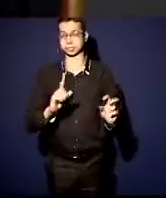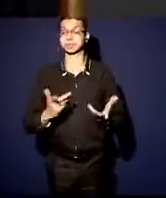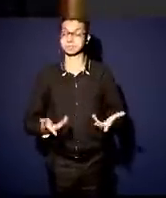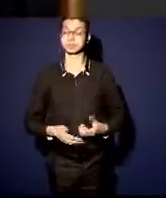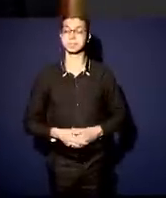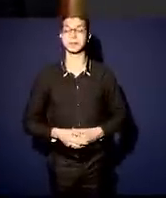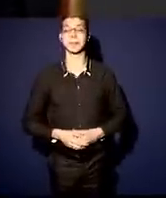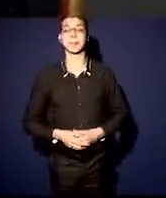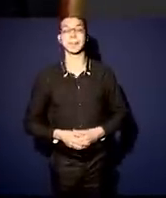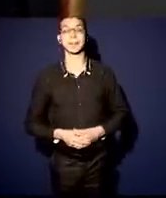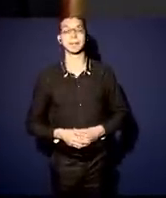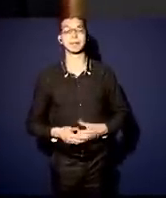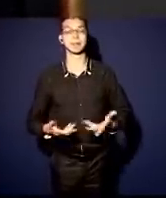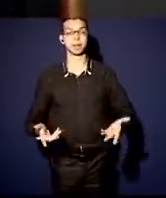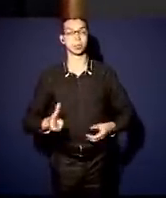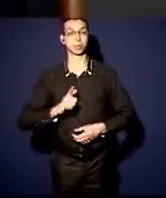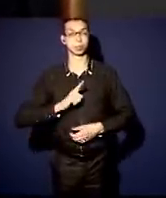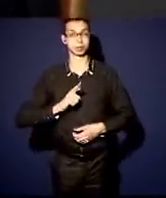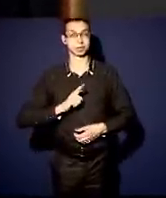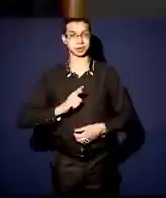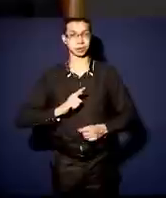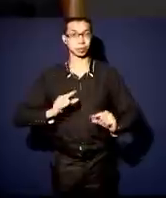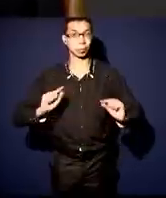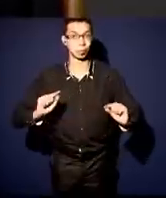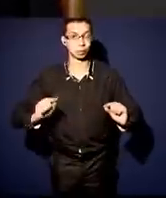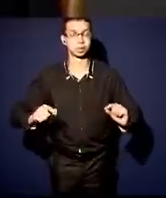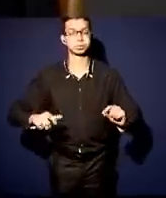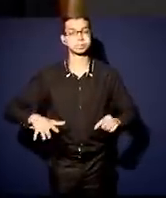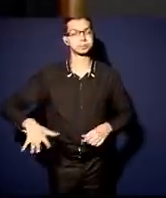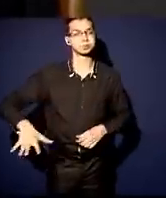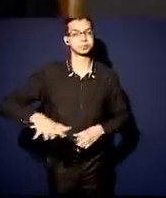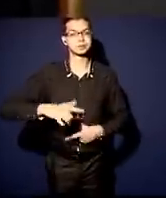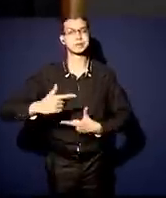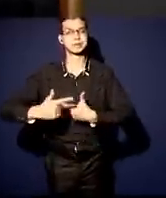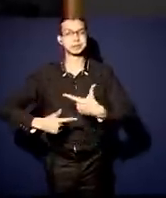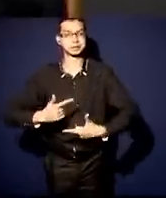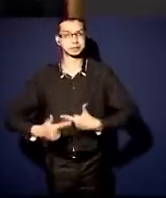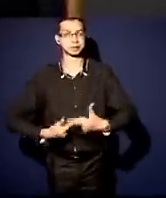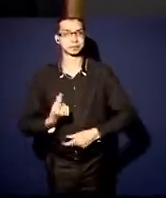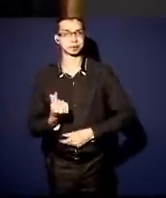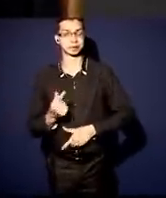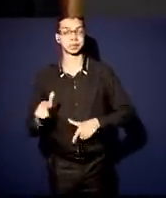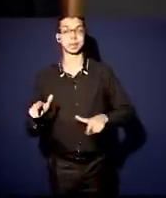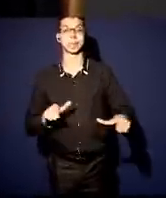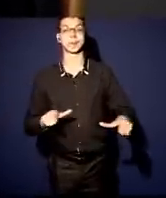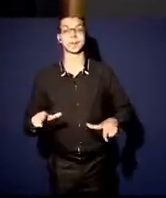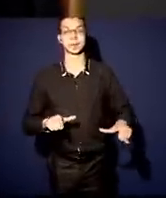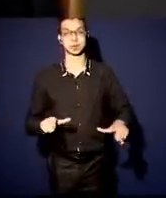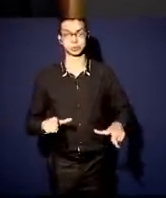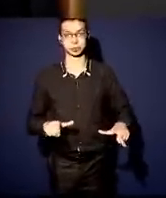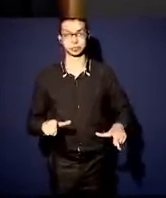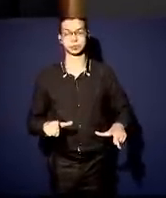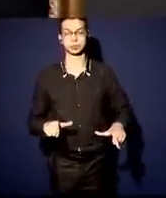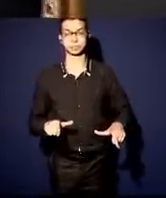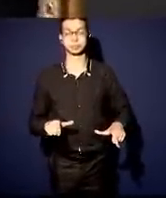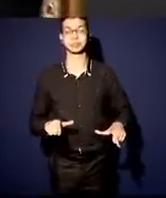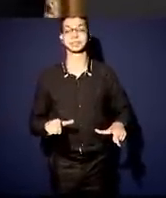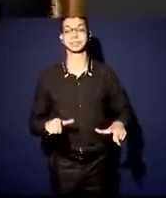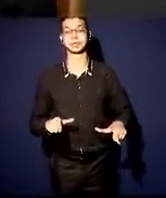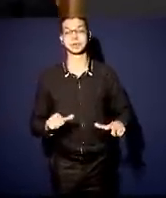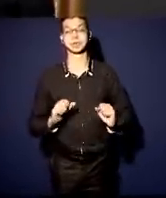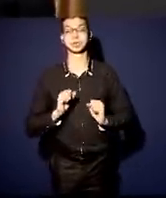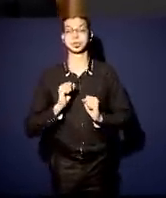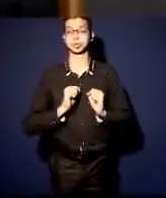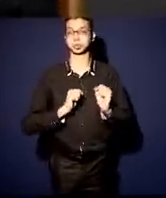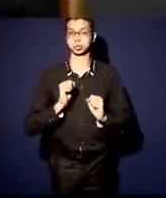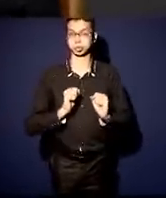as pressões no mercado de trabalho de serviços, as pressões no mercado de trabalho industrial, que